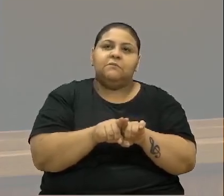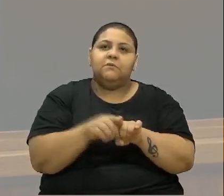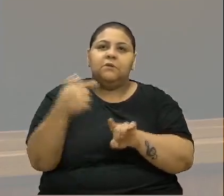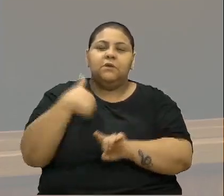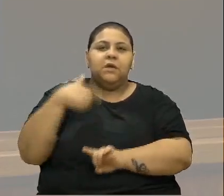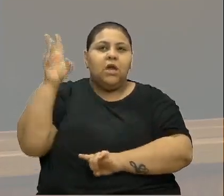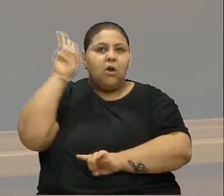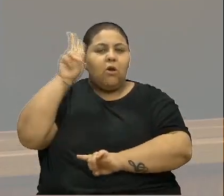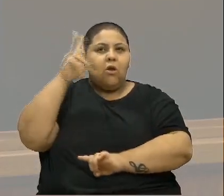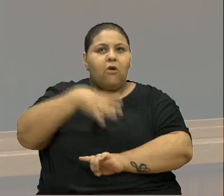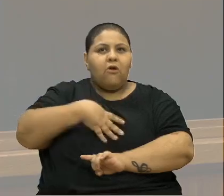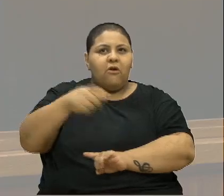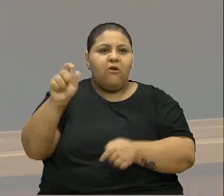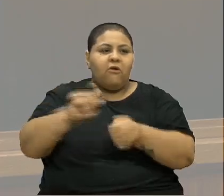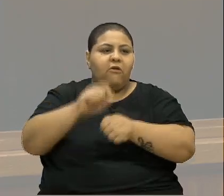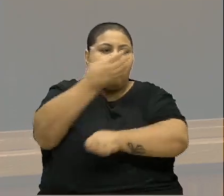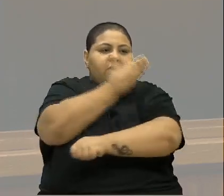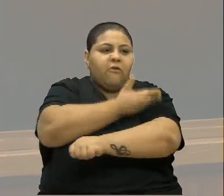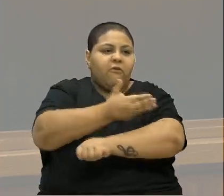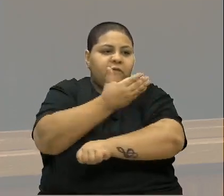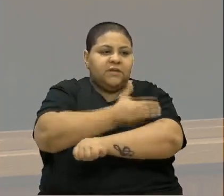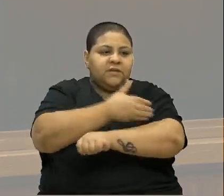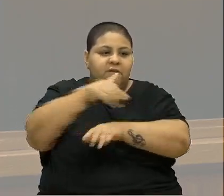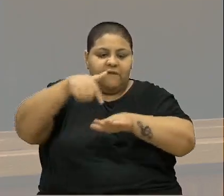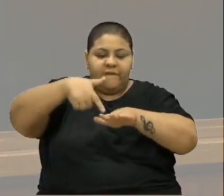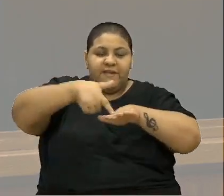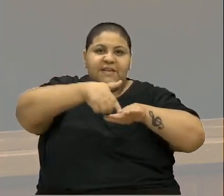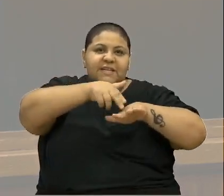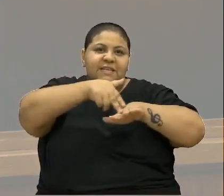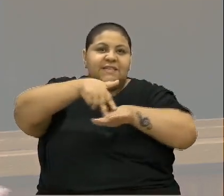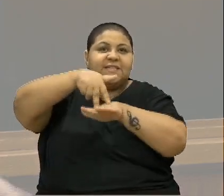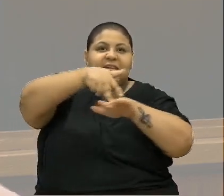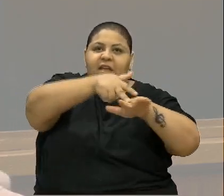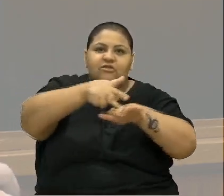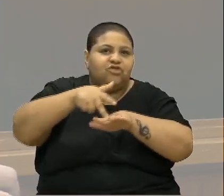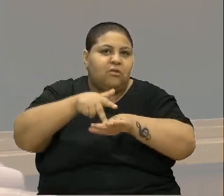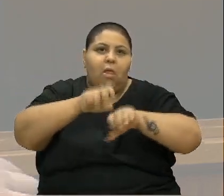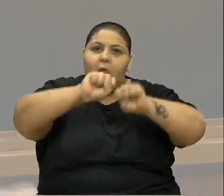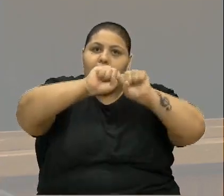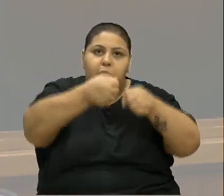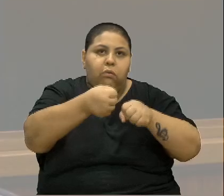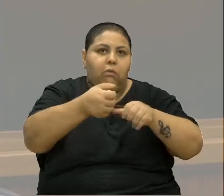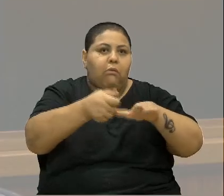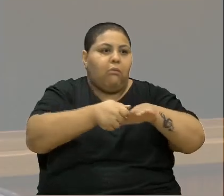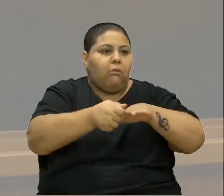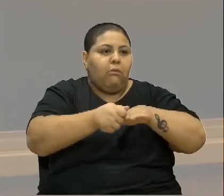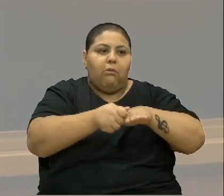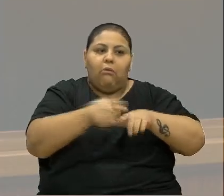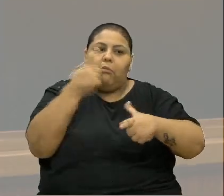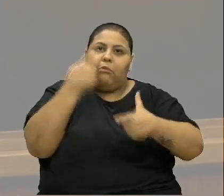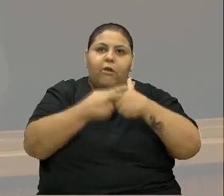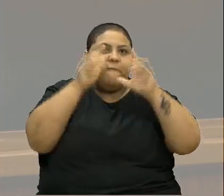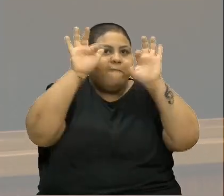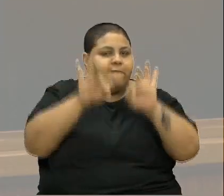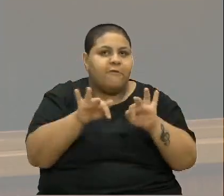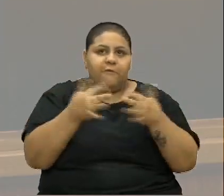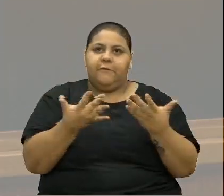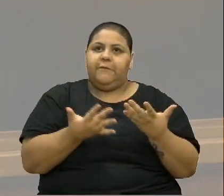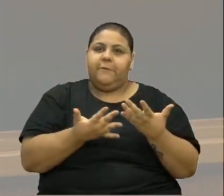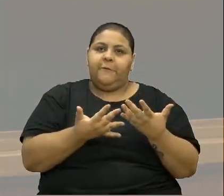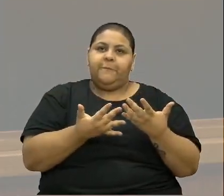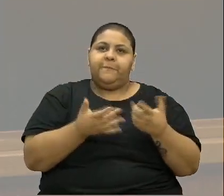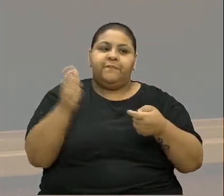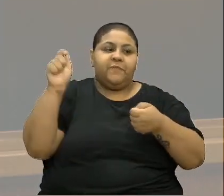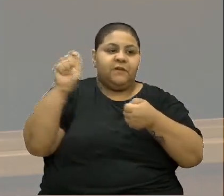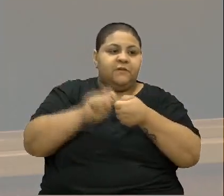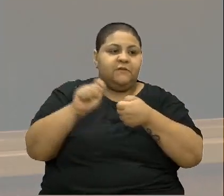filho praticava skate, acabava os tênis, porque o skate acaba com os tênis. As crianças faziam